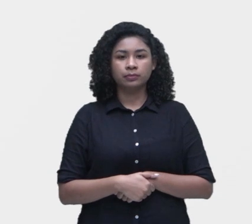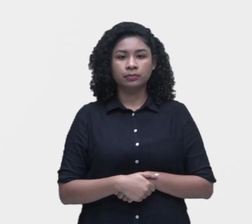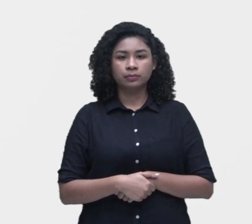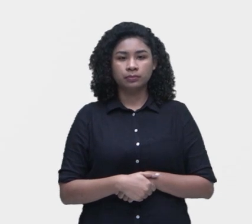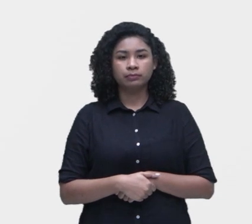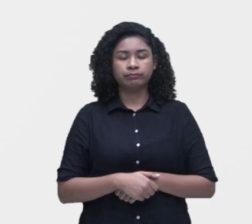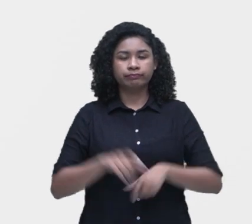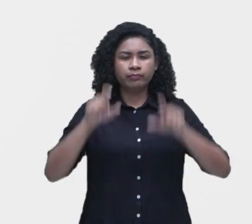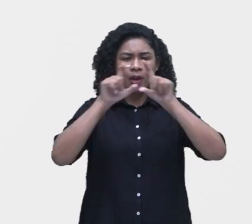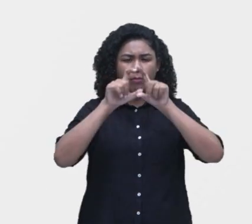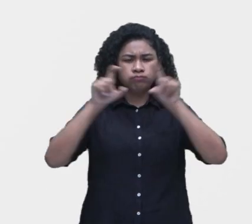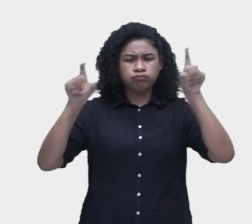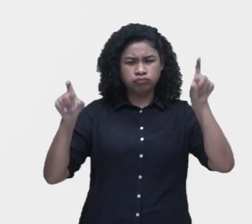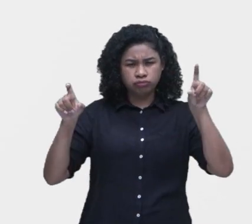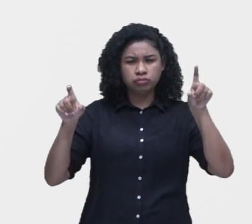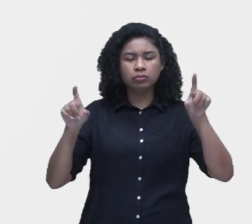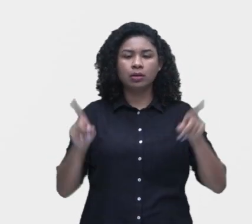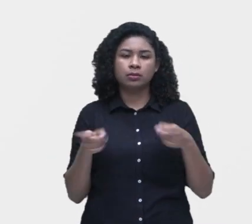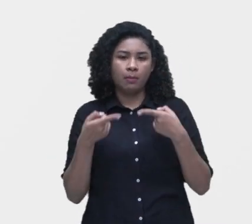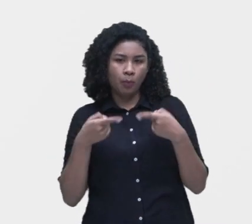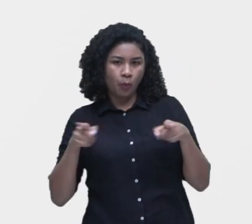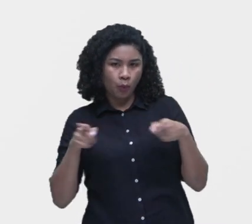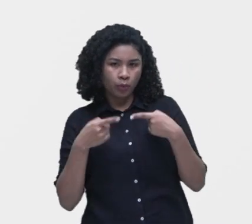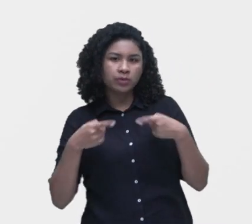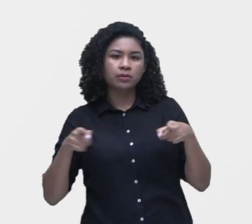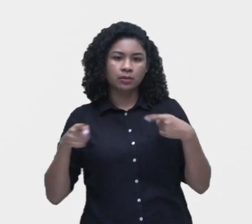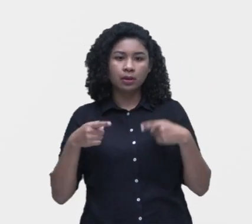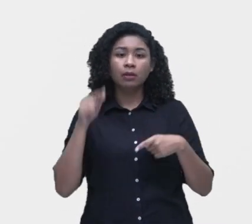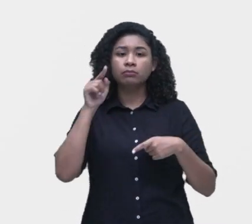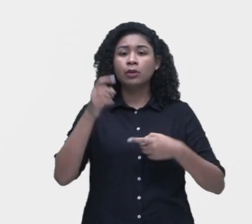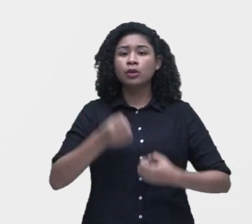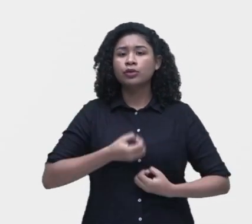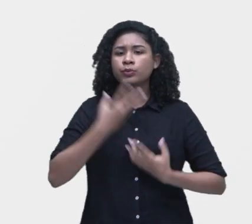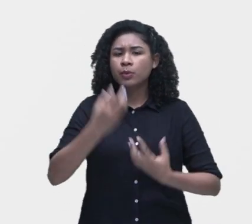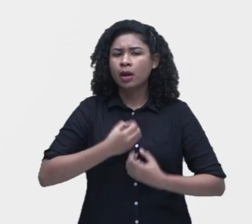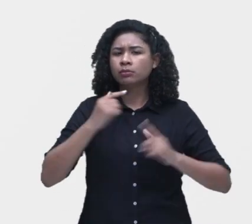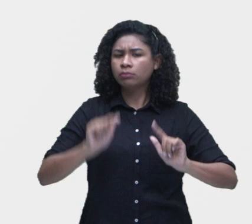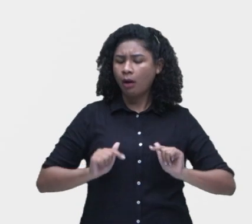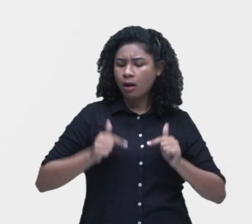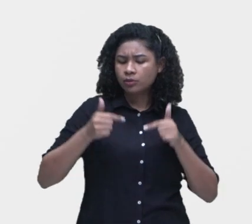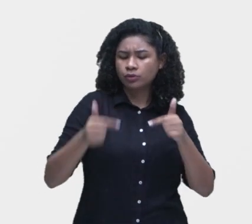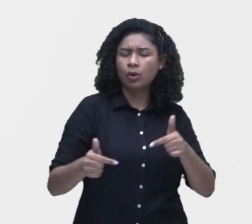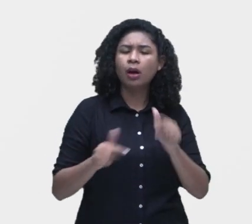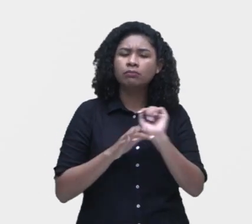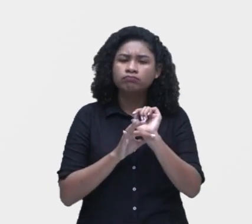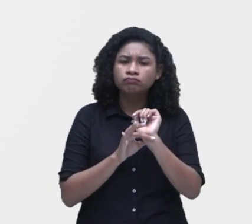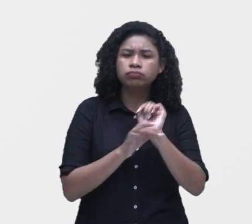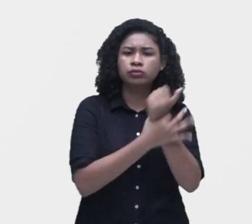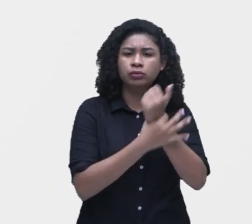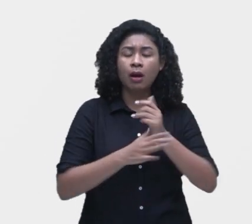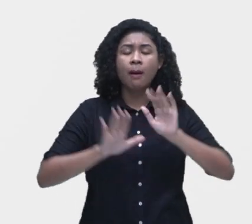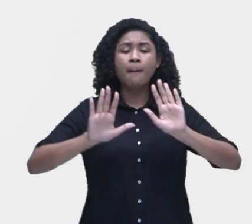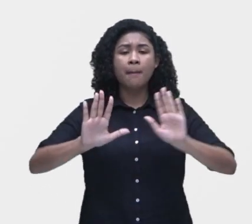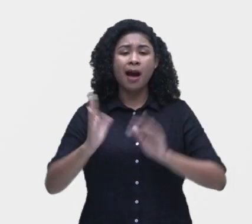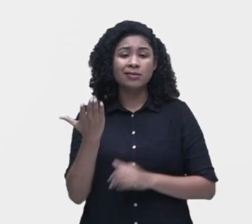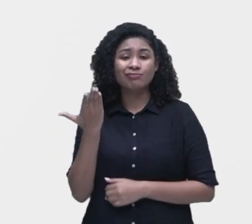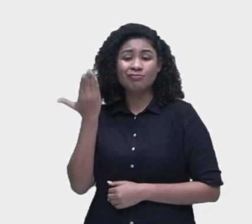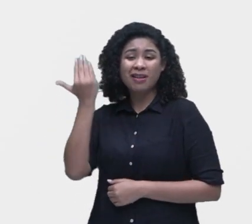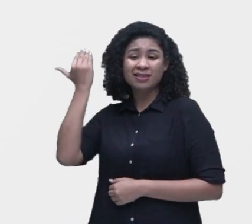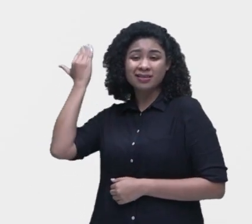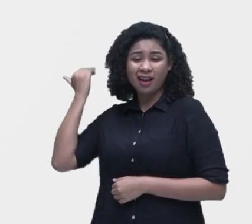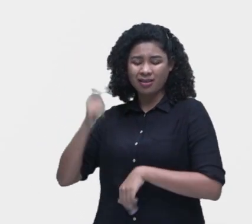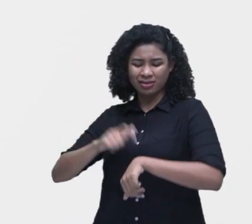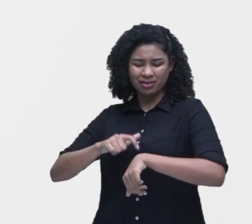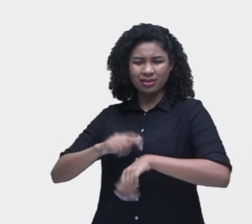Então, na primeira estrofe da música, expresso ações seguras, porém aconteceram no tempo passado. Aí